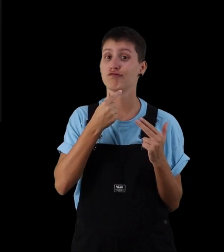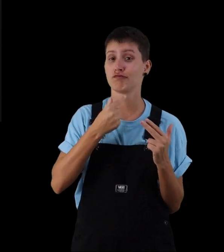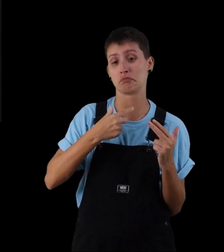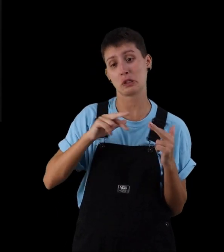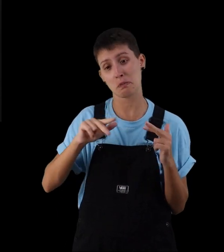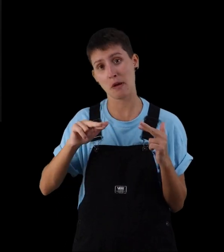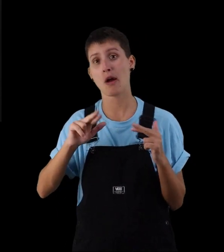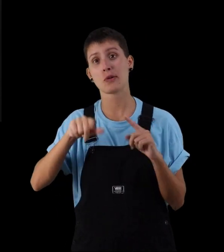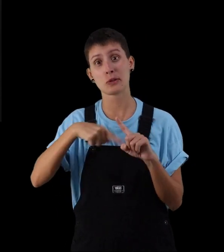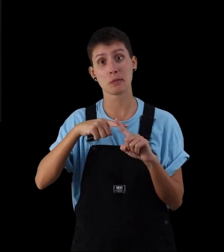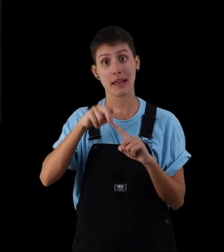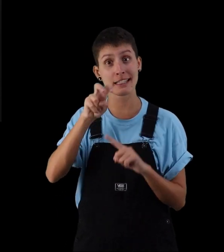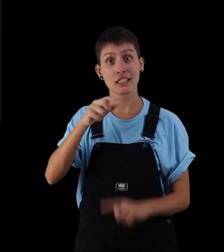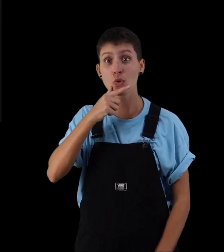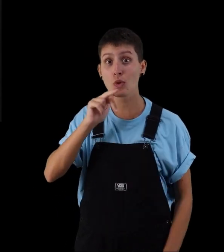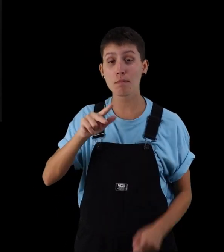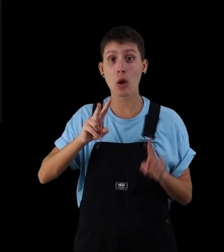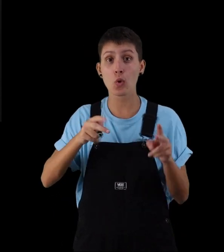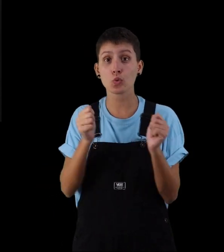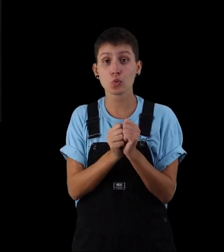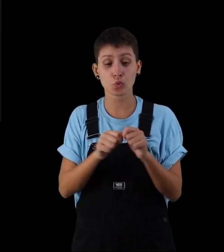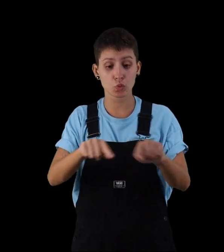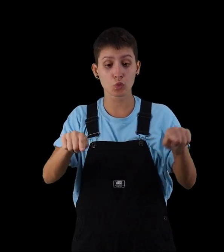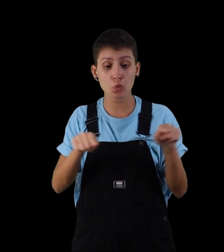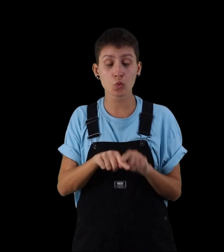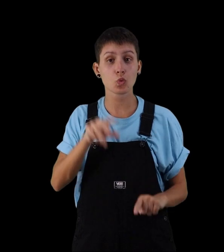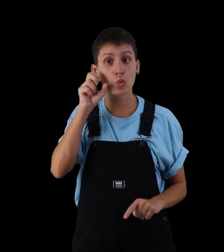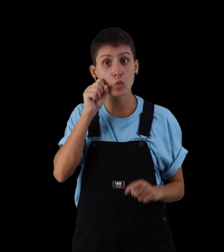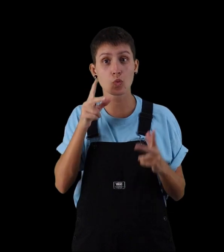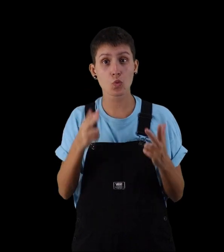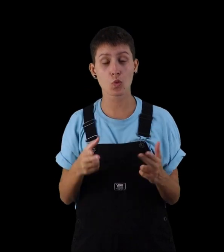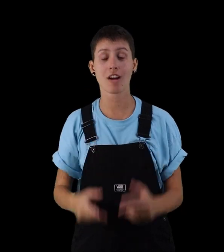quarto, muitas vezes com mais de 5 irmãos.